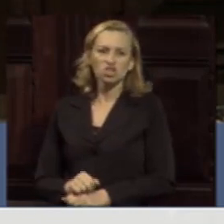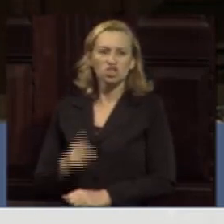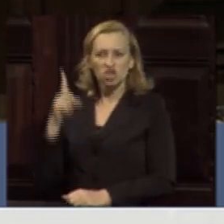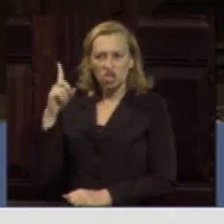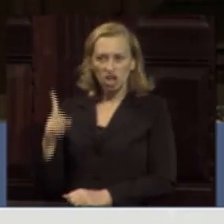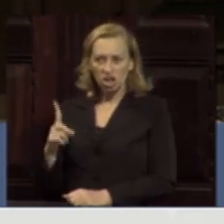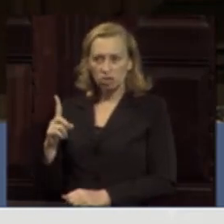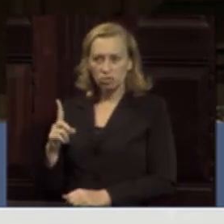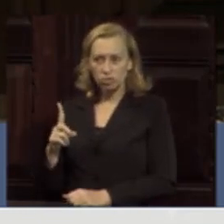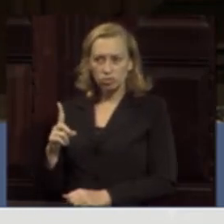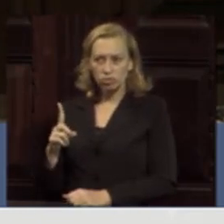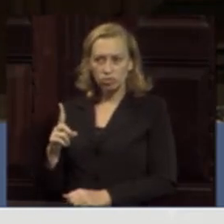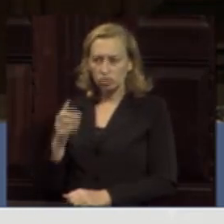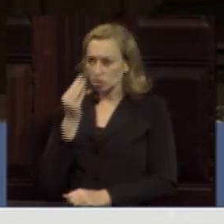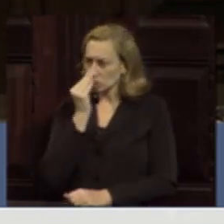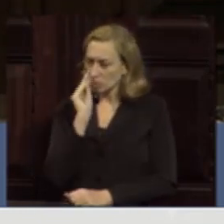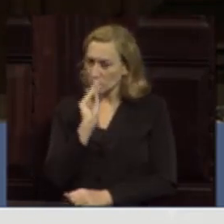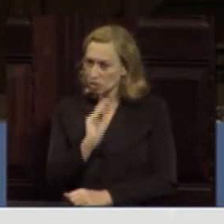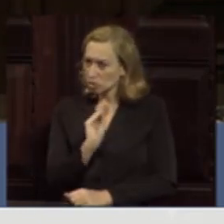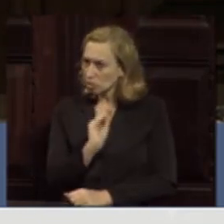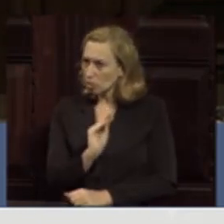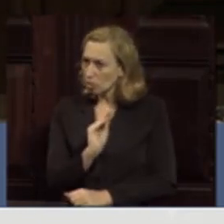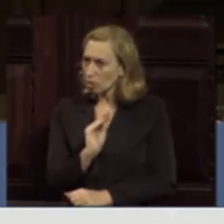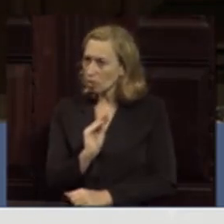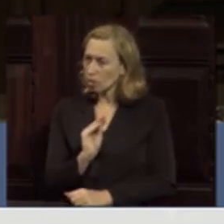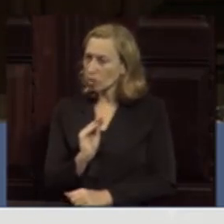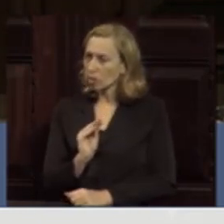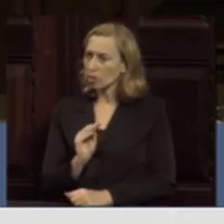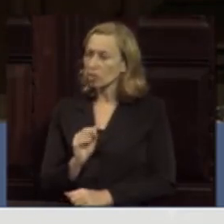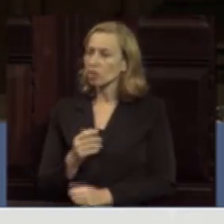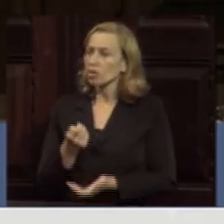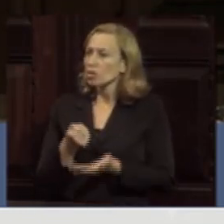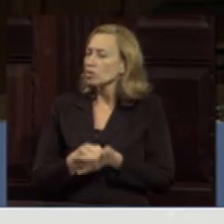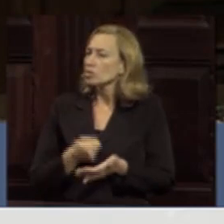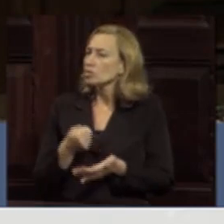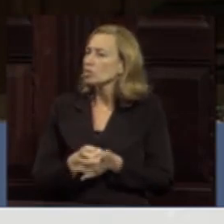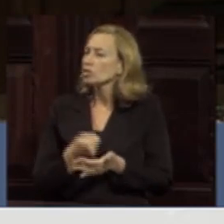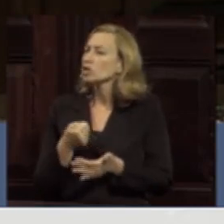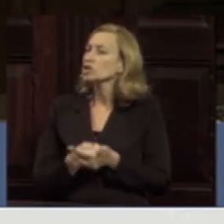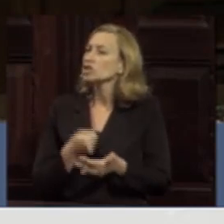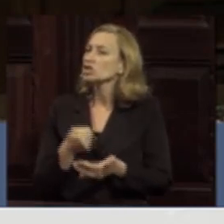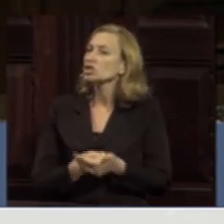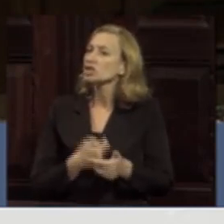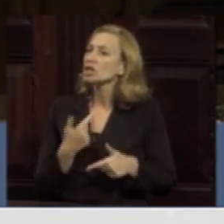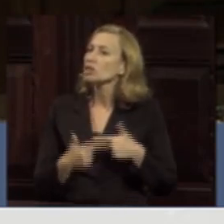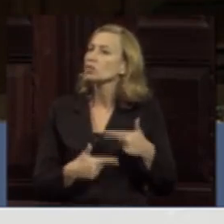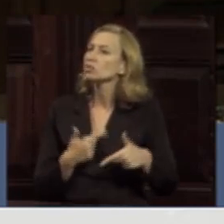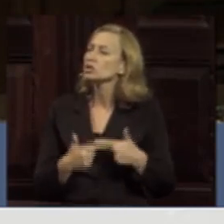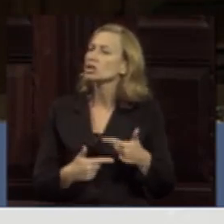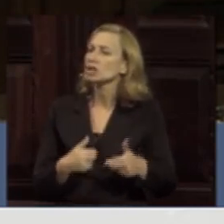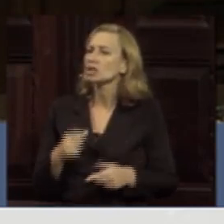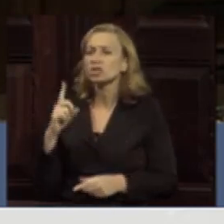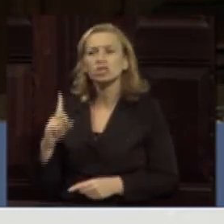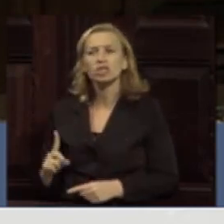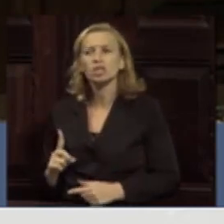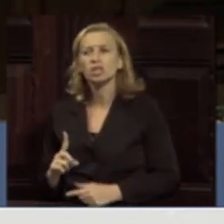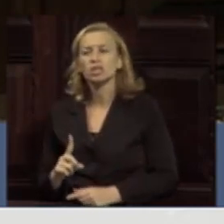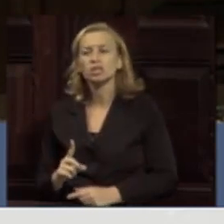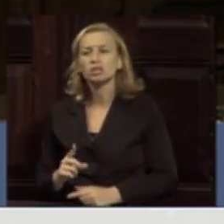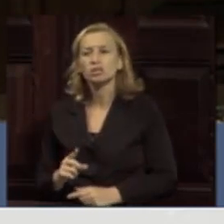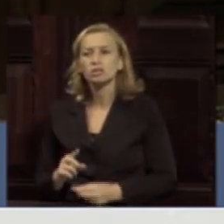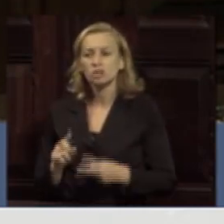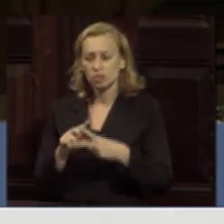o governo estadual está tratando a luta pelo direito à educação como caso de polícia. Então são duas